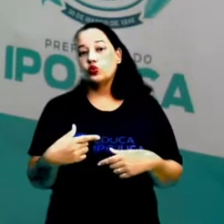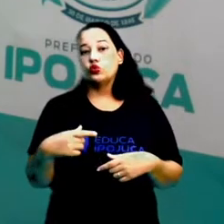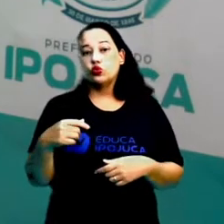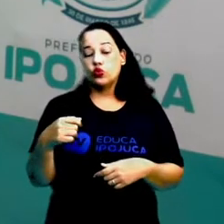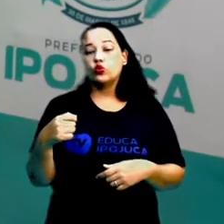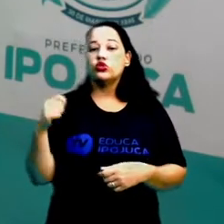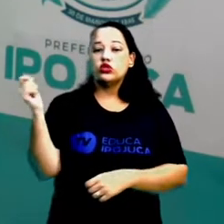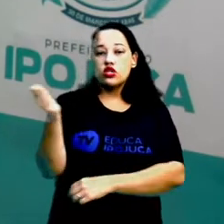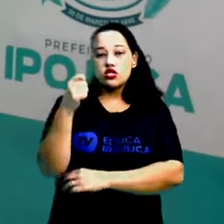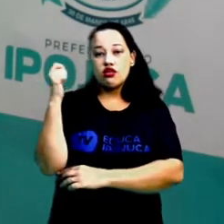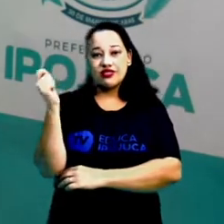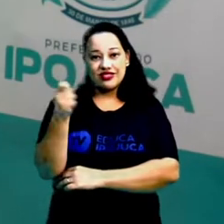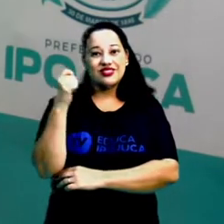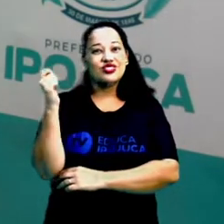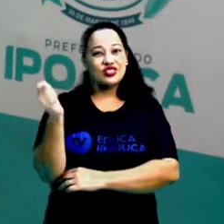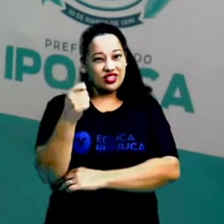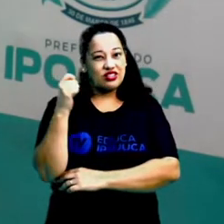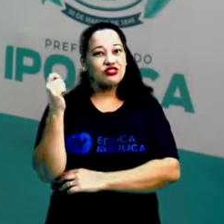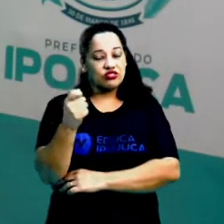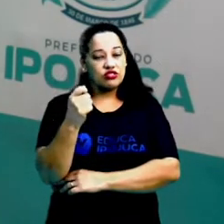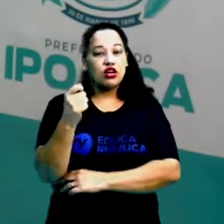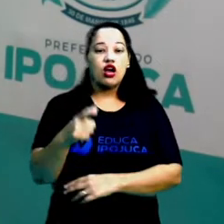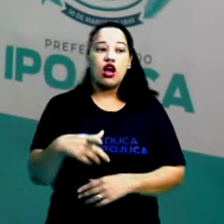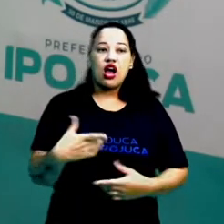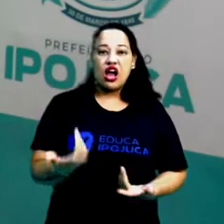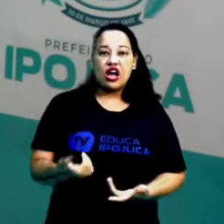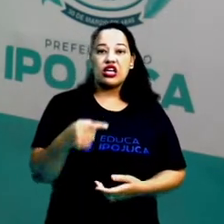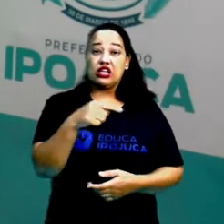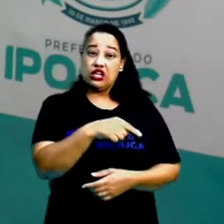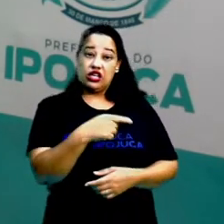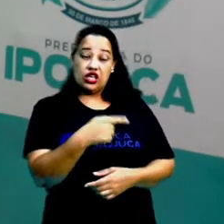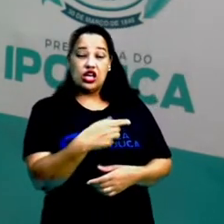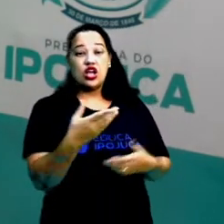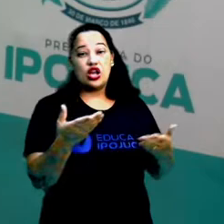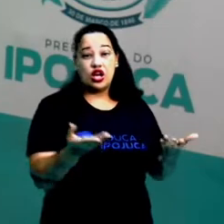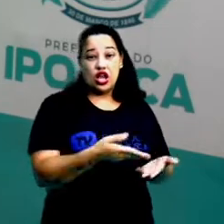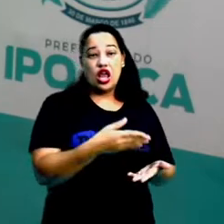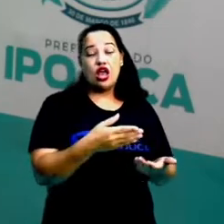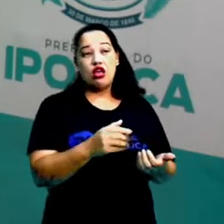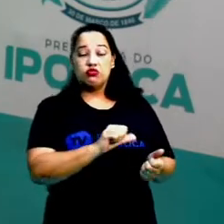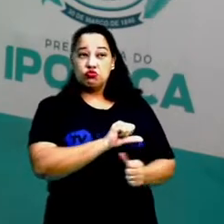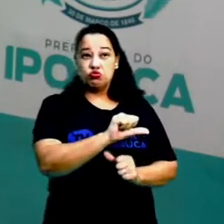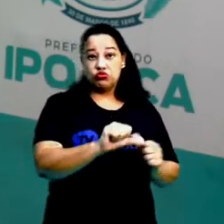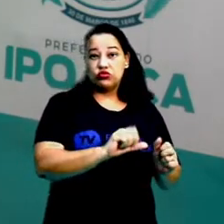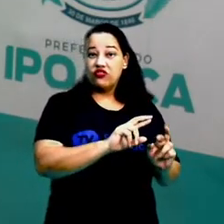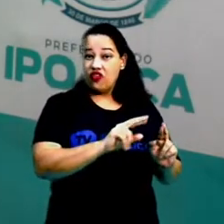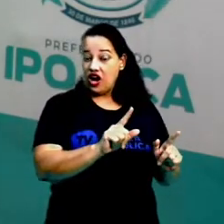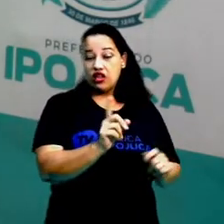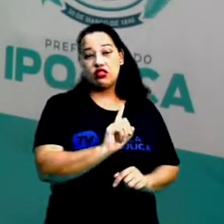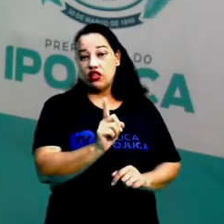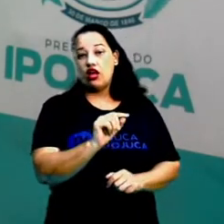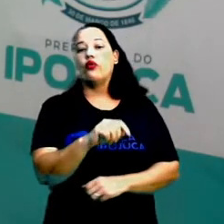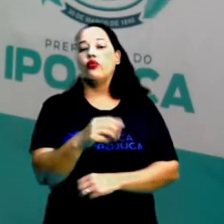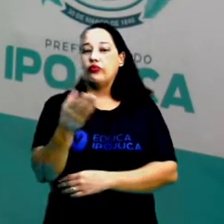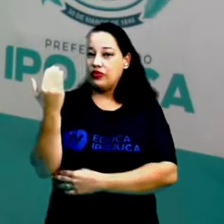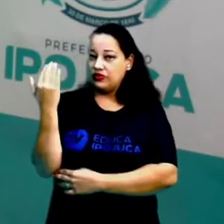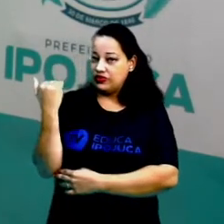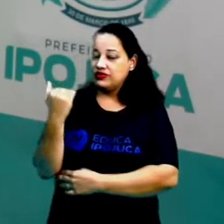música sertaneja raiz. Não é o sertanejo universitário que a gente tem hoje, não, certo? Let's go!